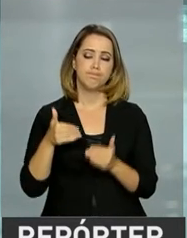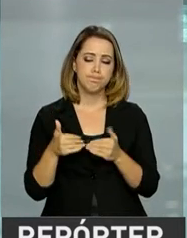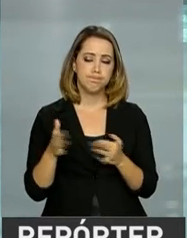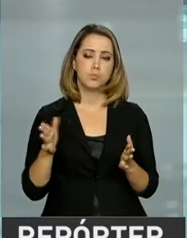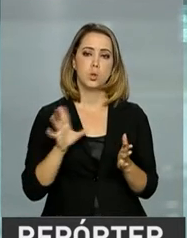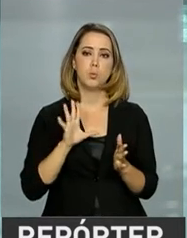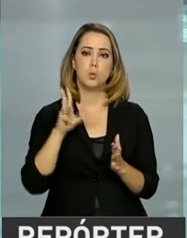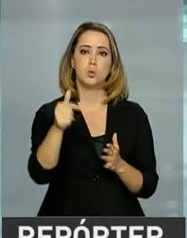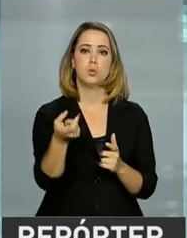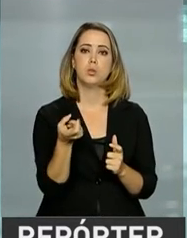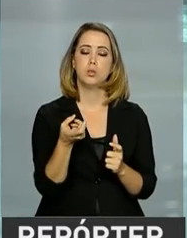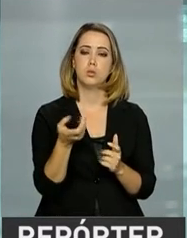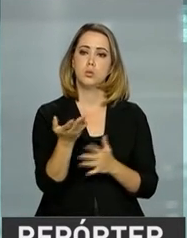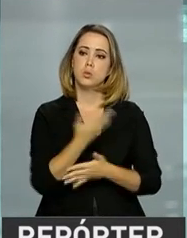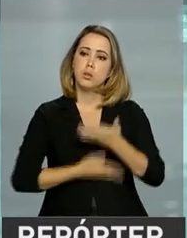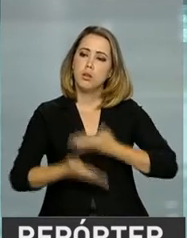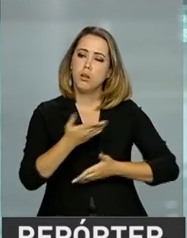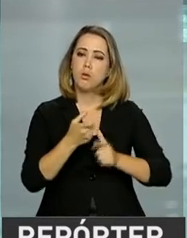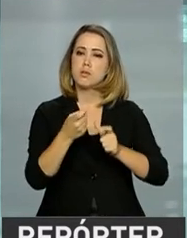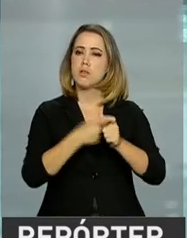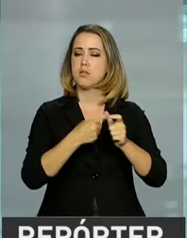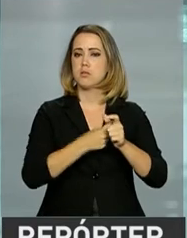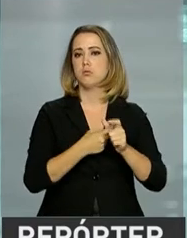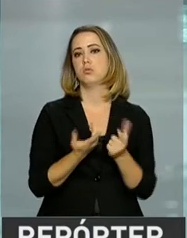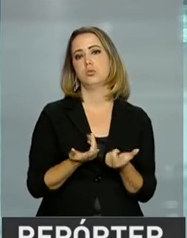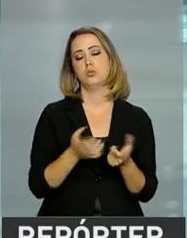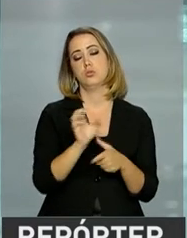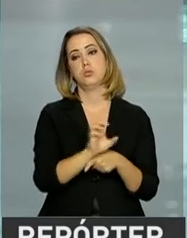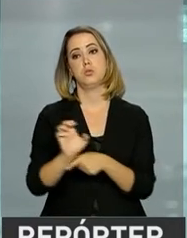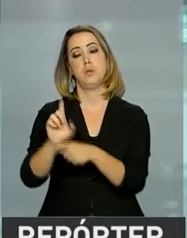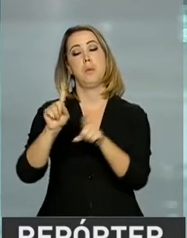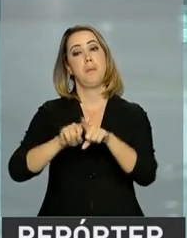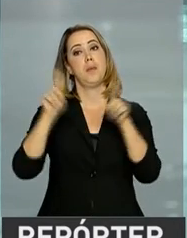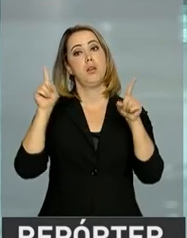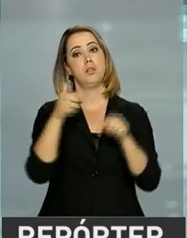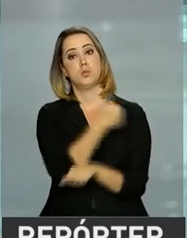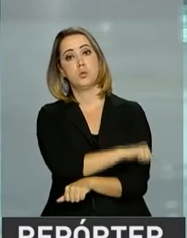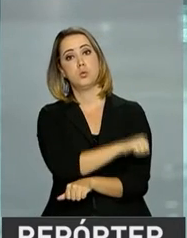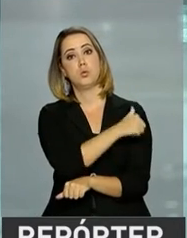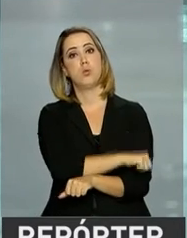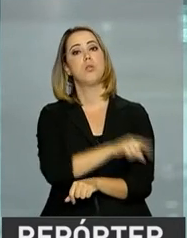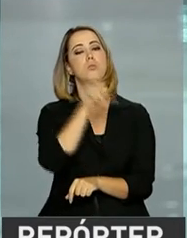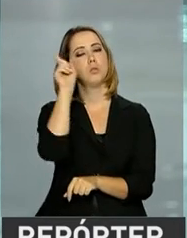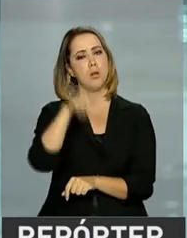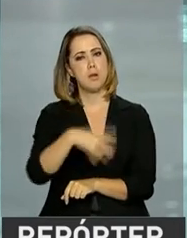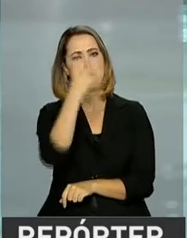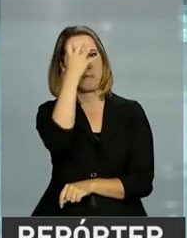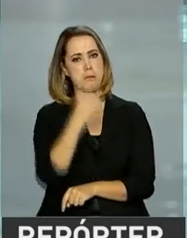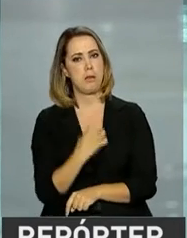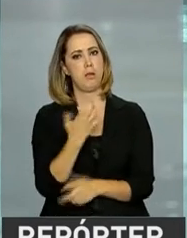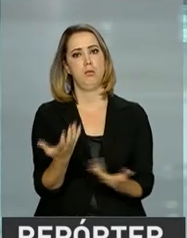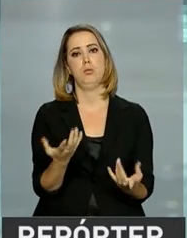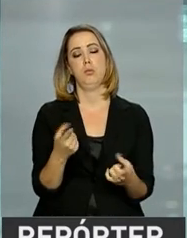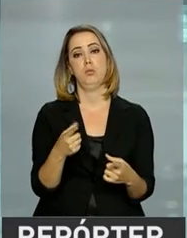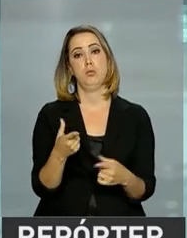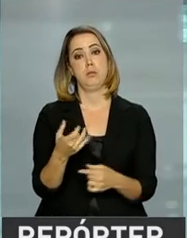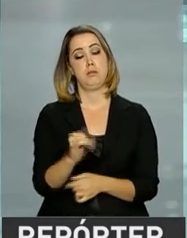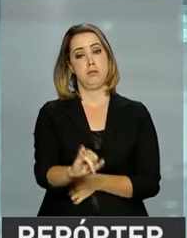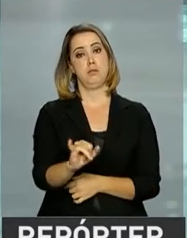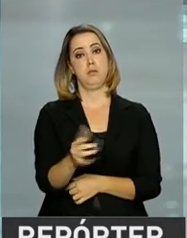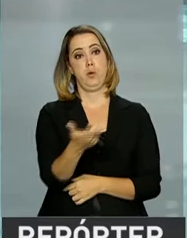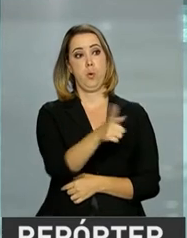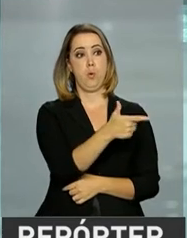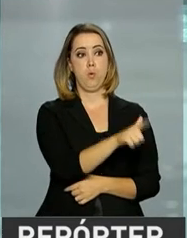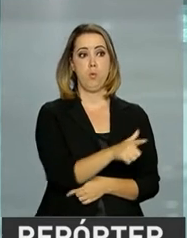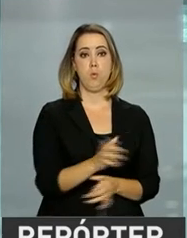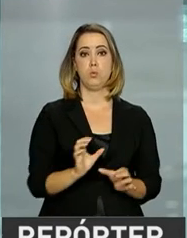tipo de negociação mas que o acordo com o estado do rio de janeiro é duro e sério e se os outros estados